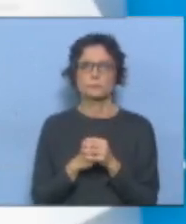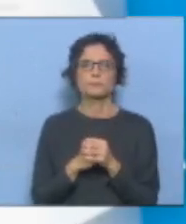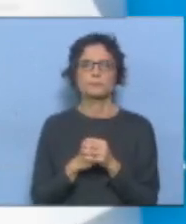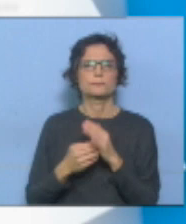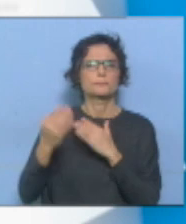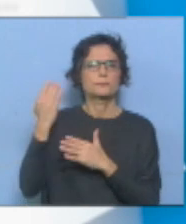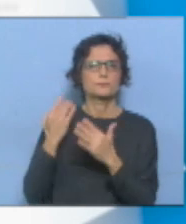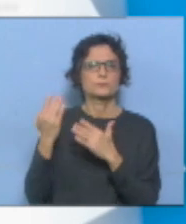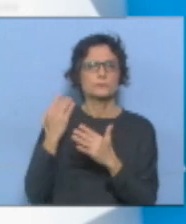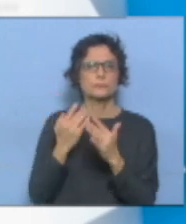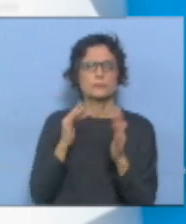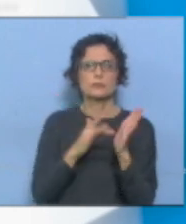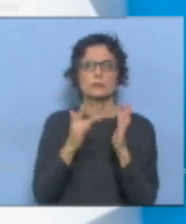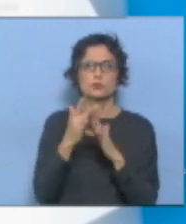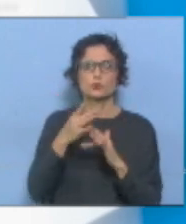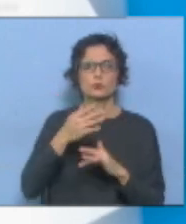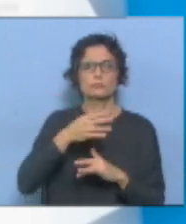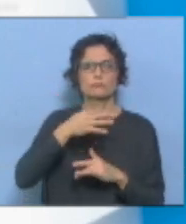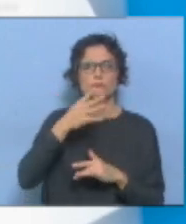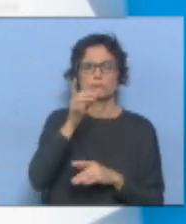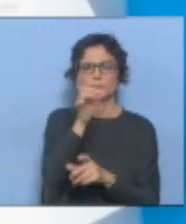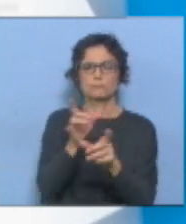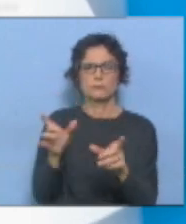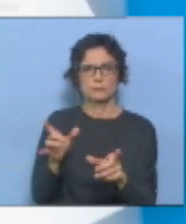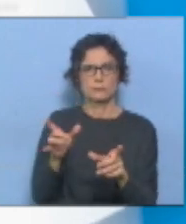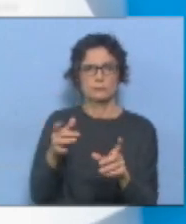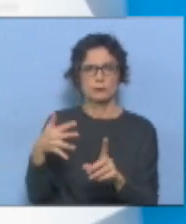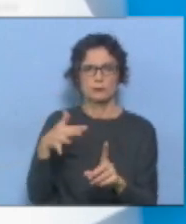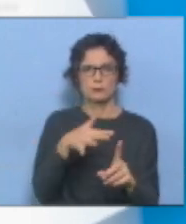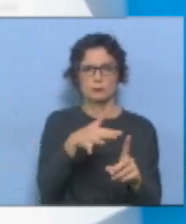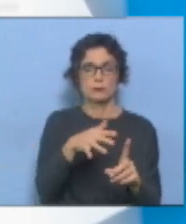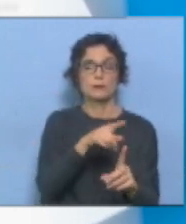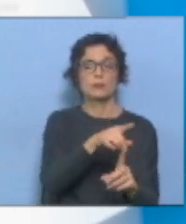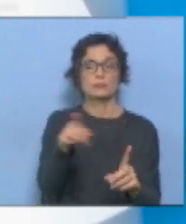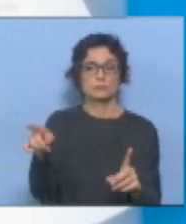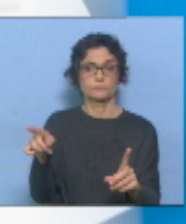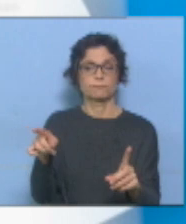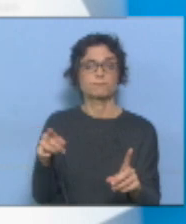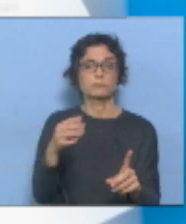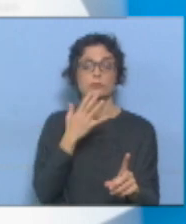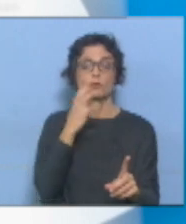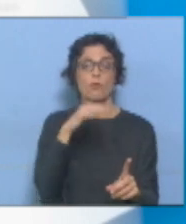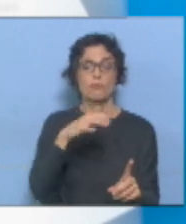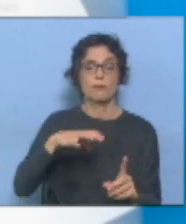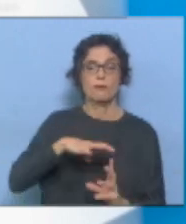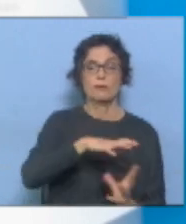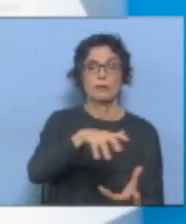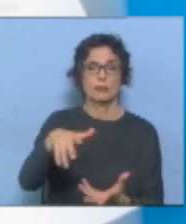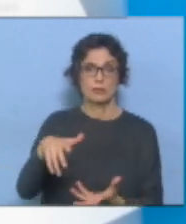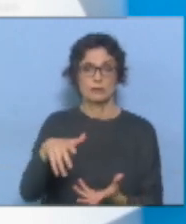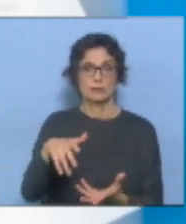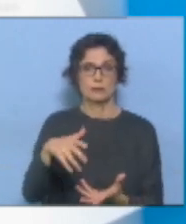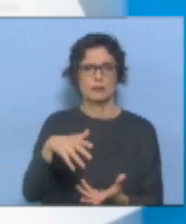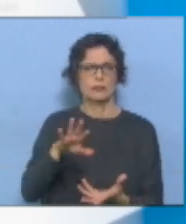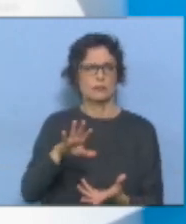Naquele tempo disse Jesus aos seus discípulos: Vós sois o sal da terra. Mas se ele